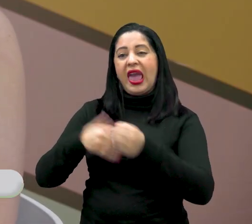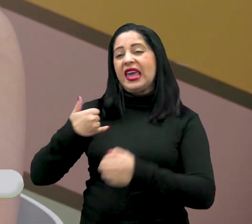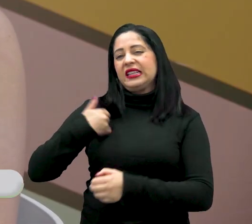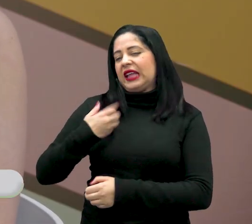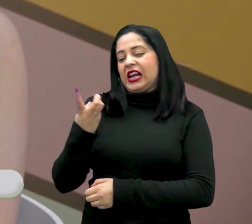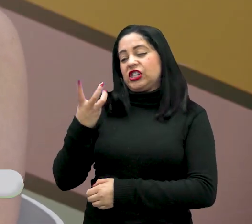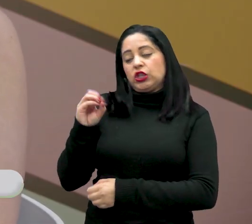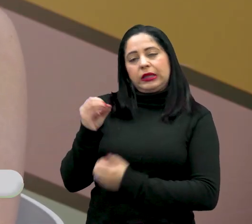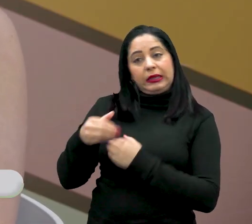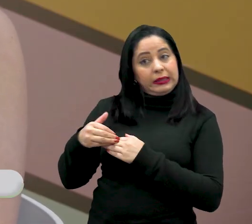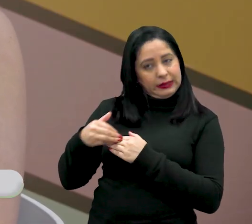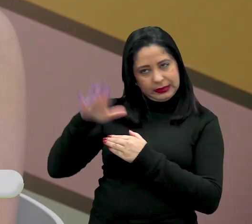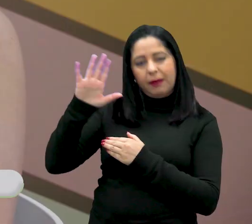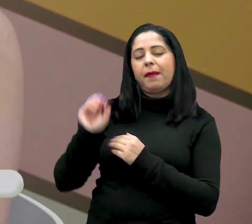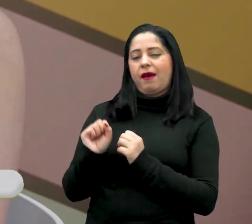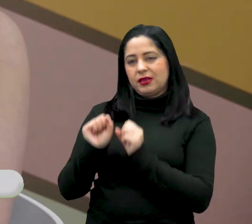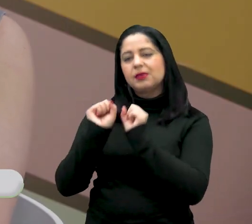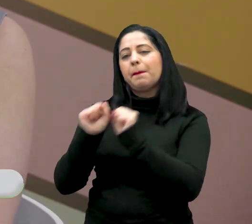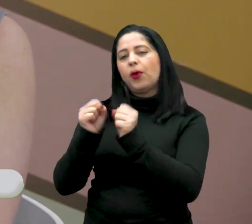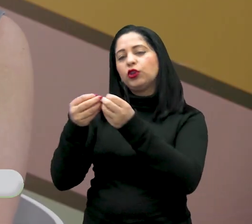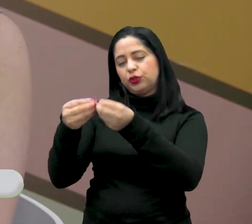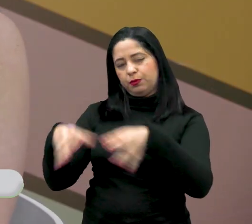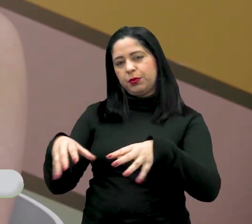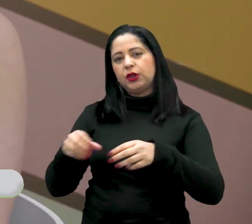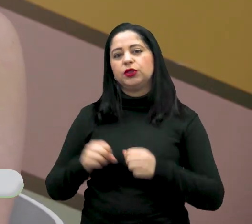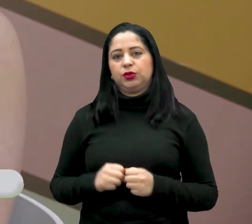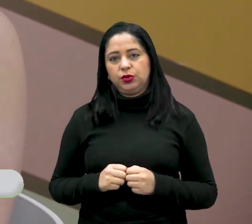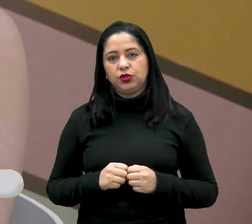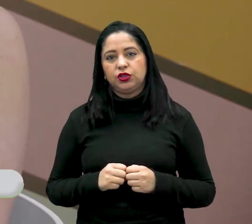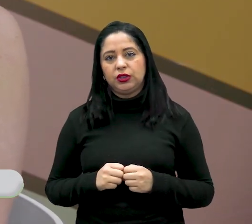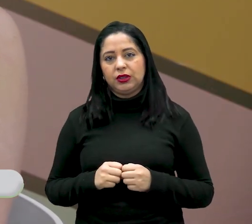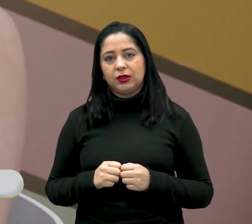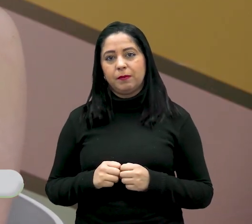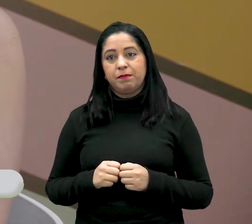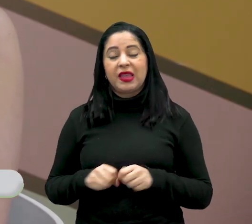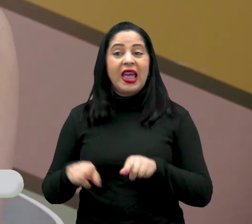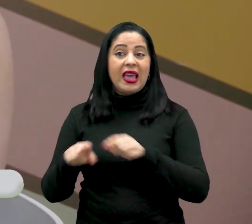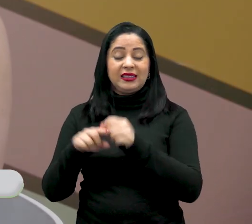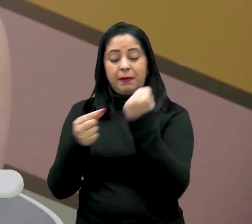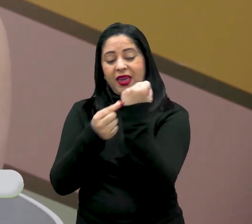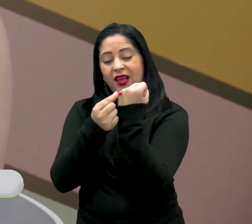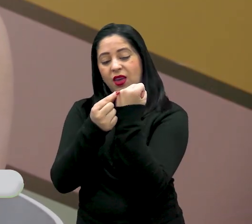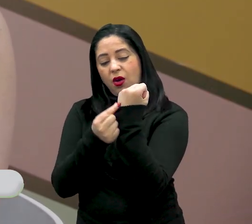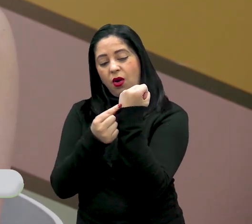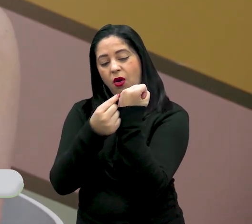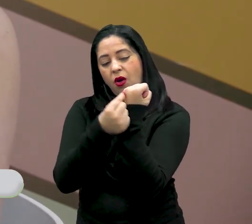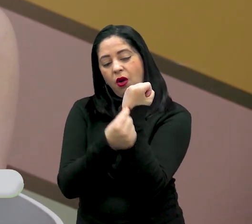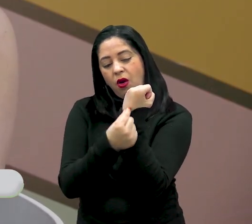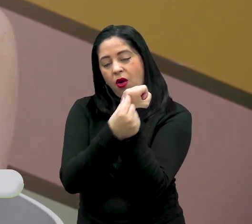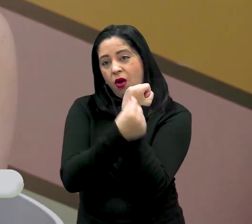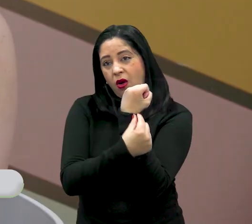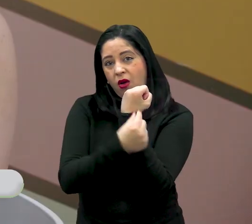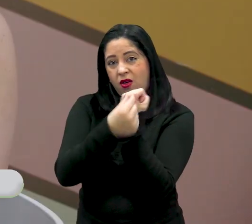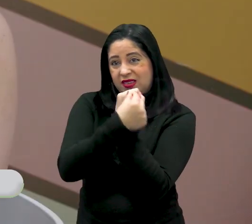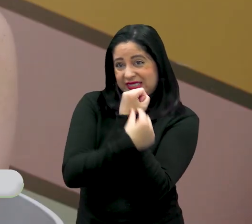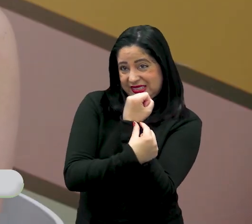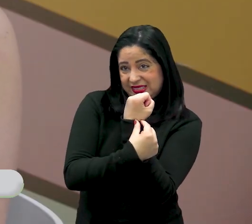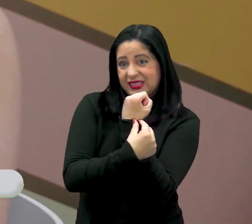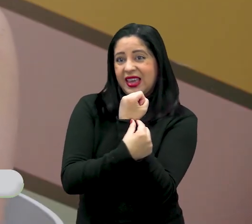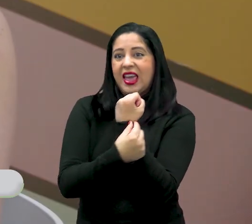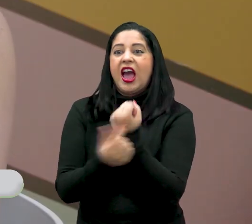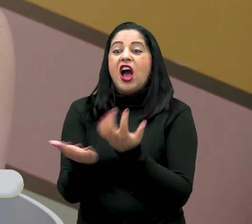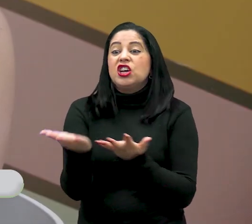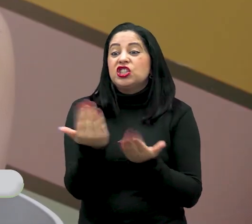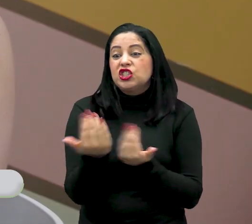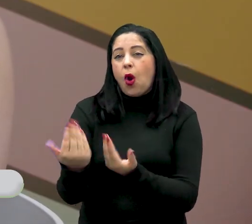Então, tem também problemas na cartilagem que acometem os jovens. E lesões ligamentares é mais comum em